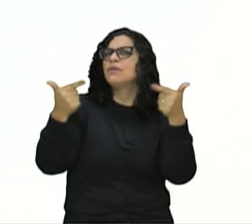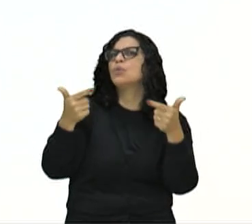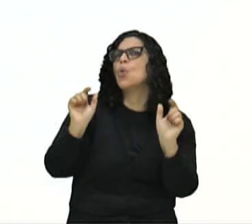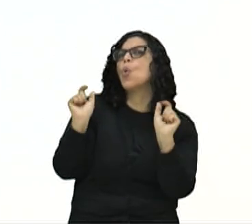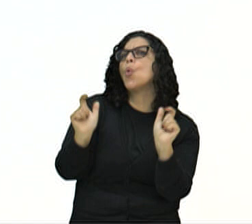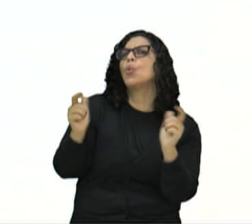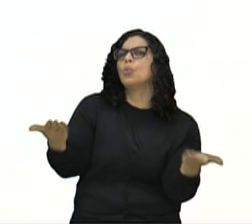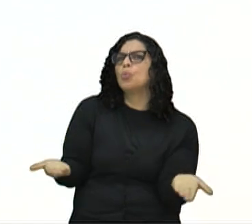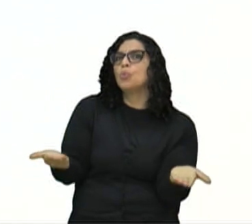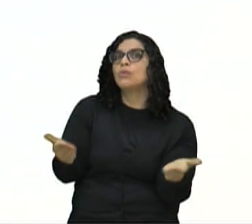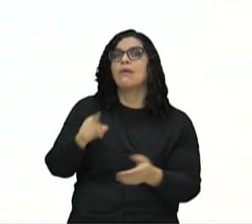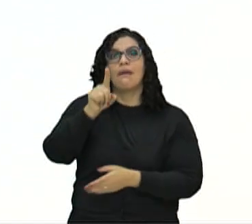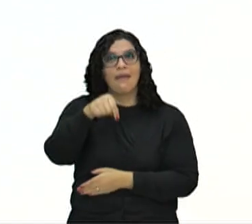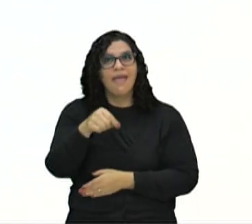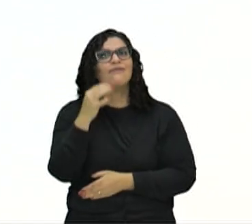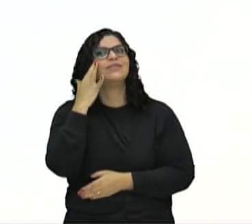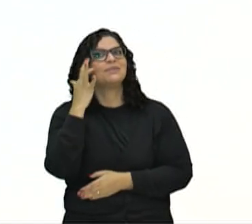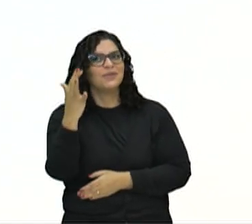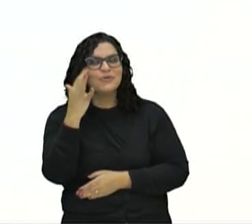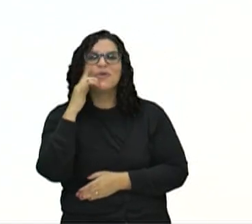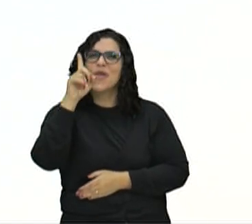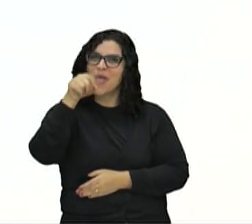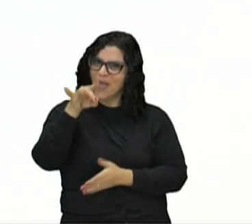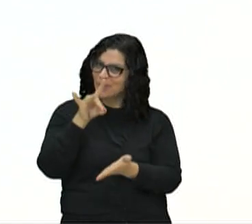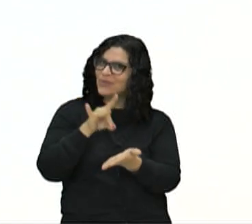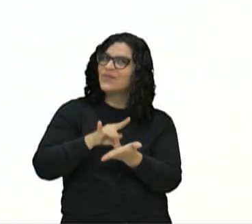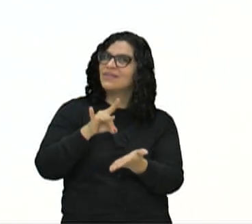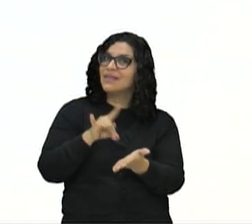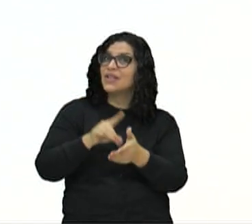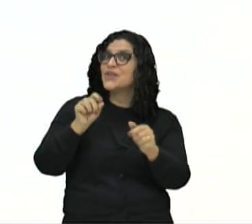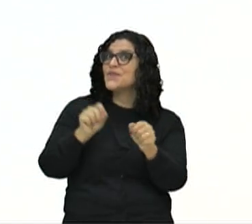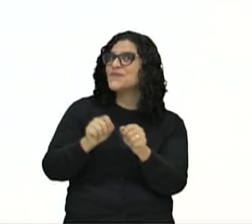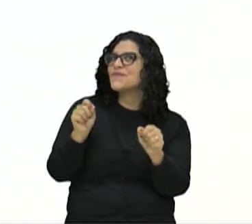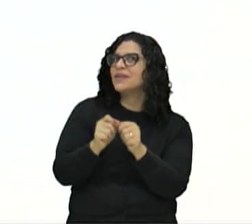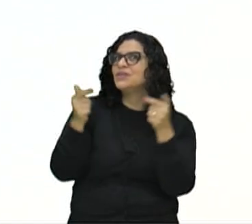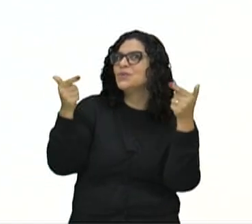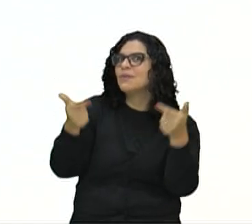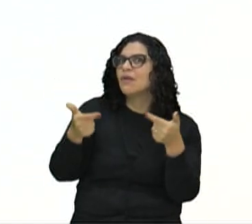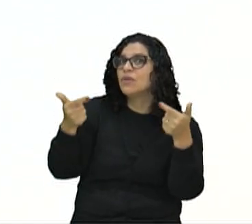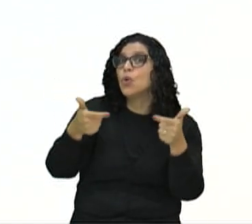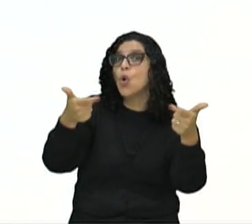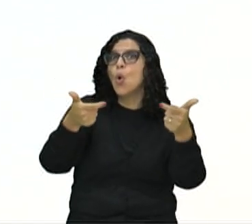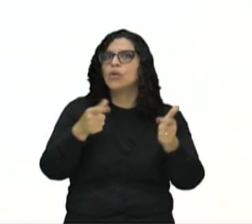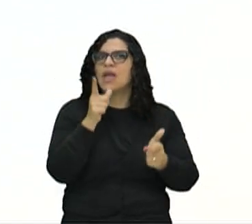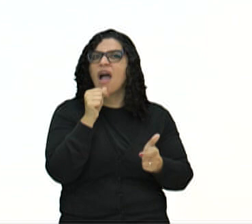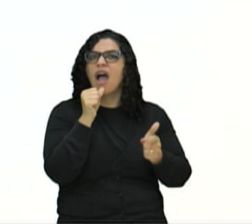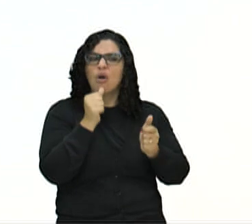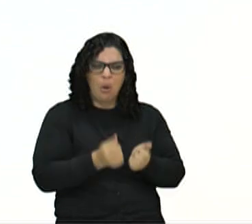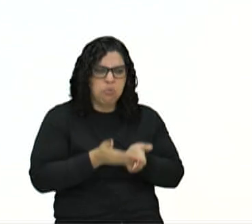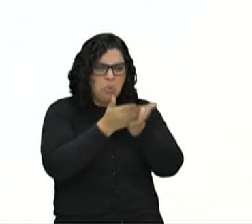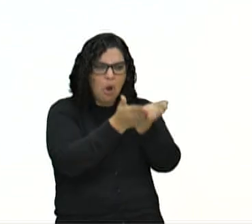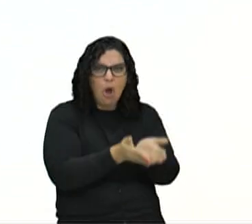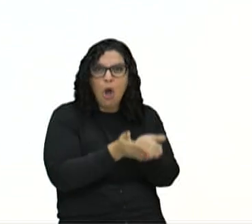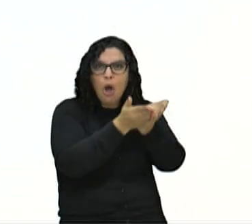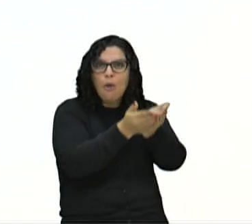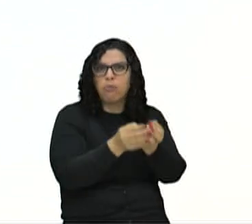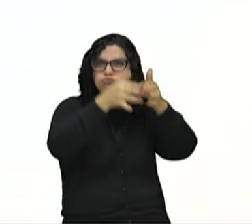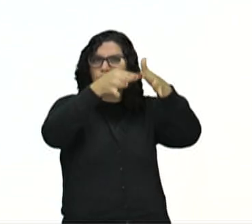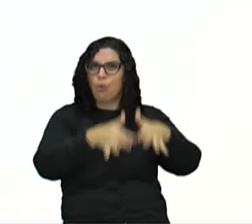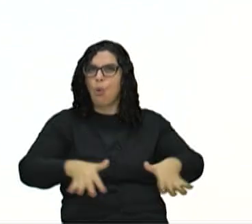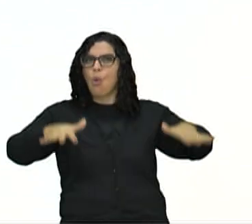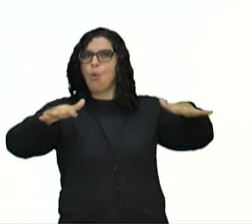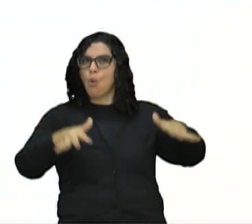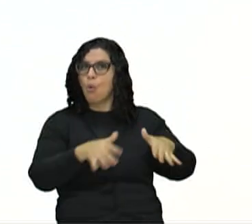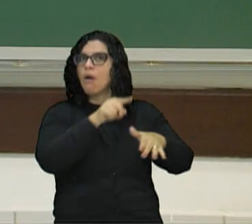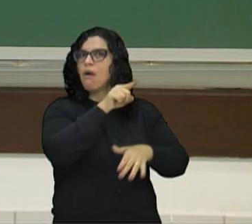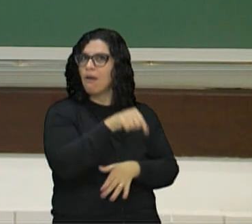É isso mesmo que você está pensando aí. Ele fez uma aventura no mar.